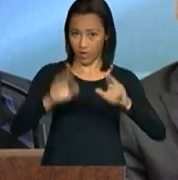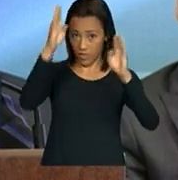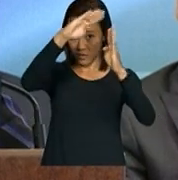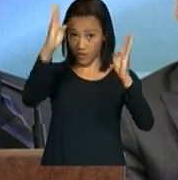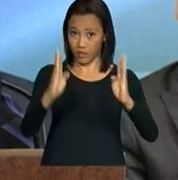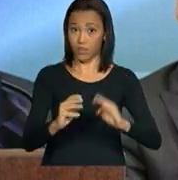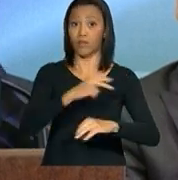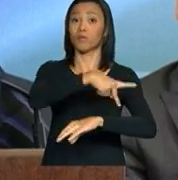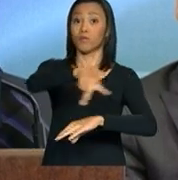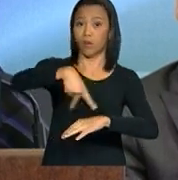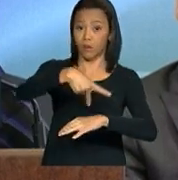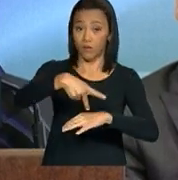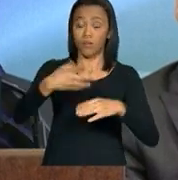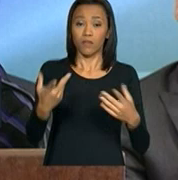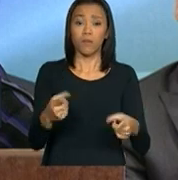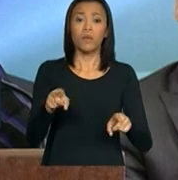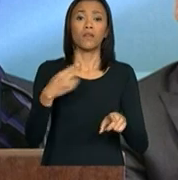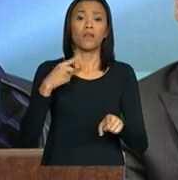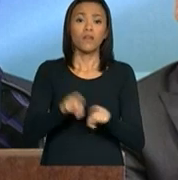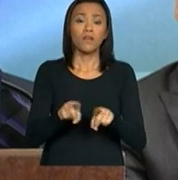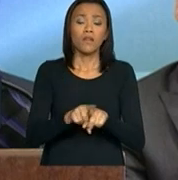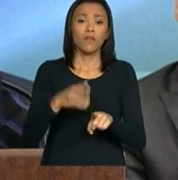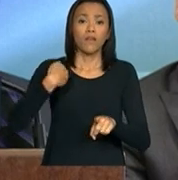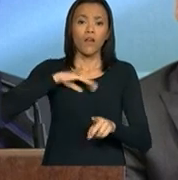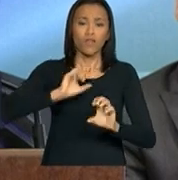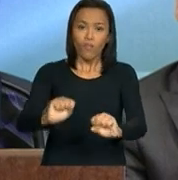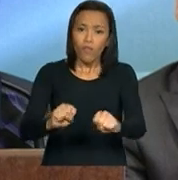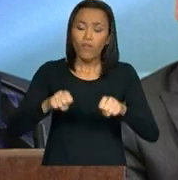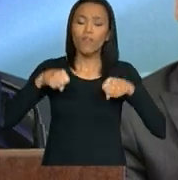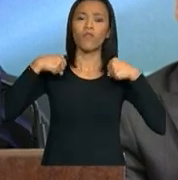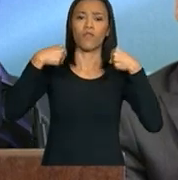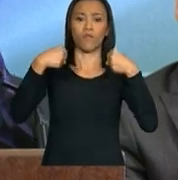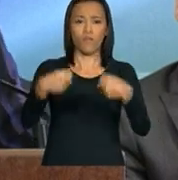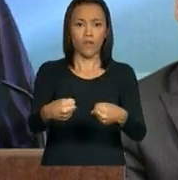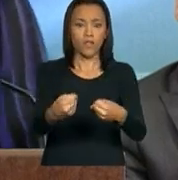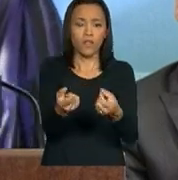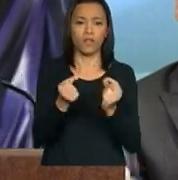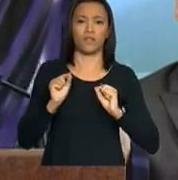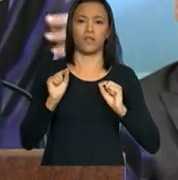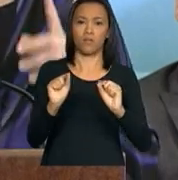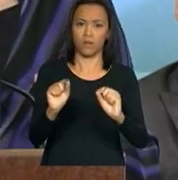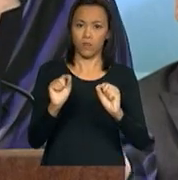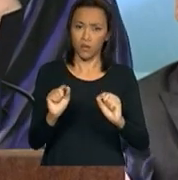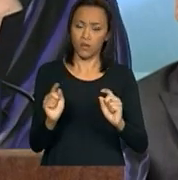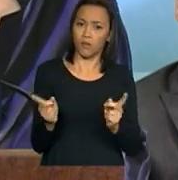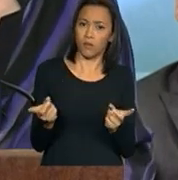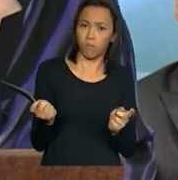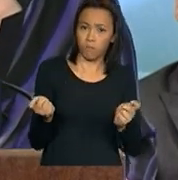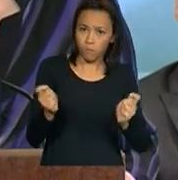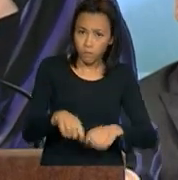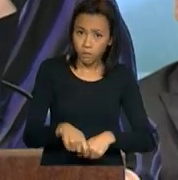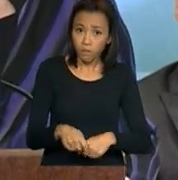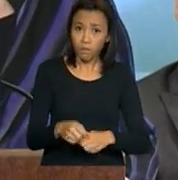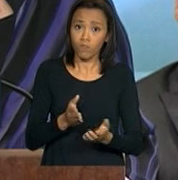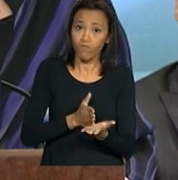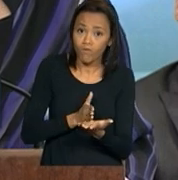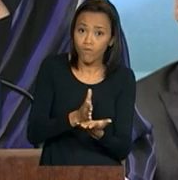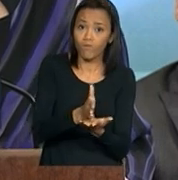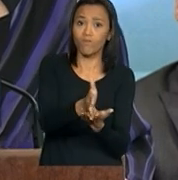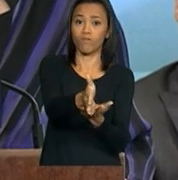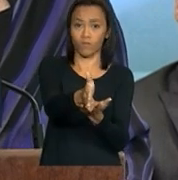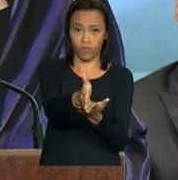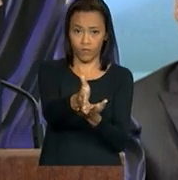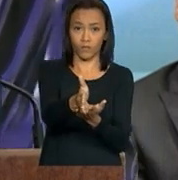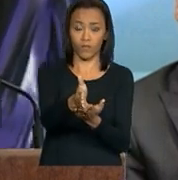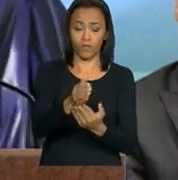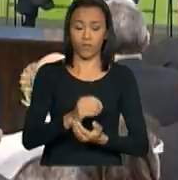ao mesmo tempo temos de fortalecer nessa diversidade as forças que sustentam um governo de